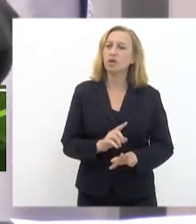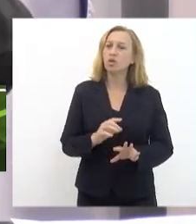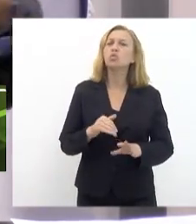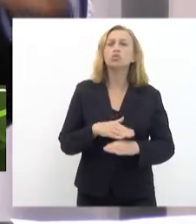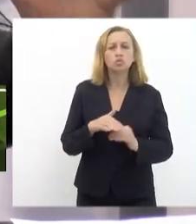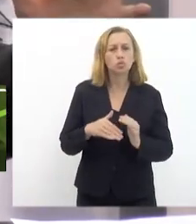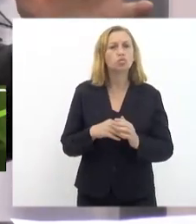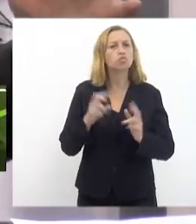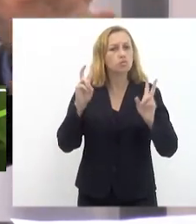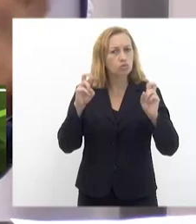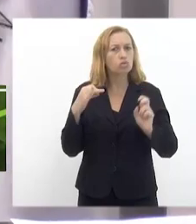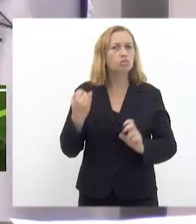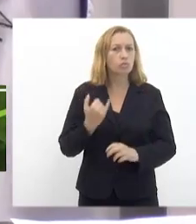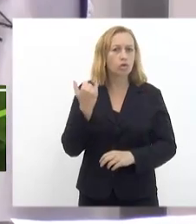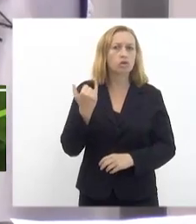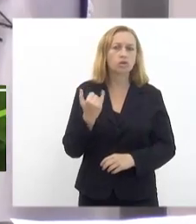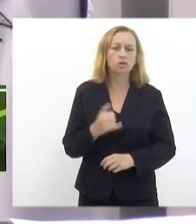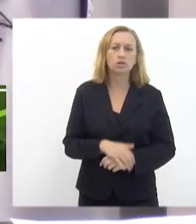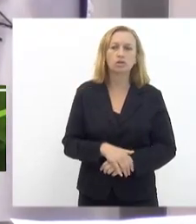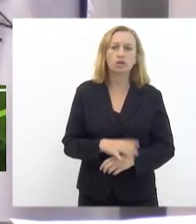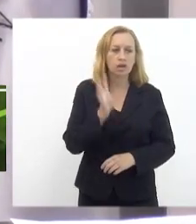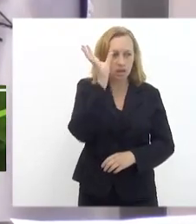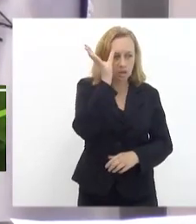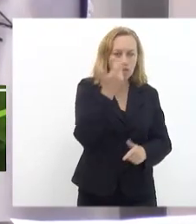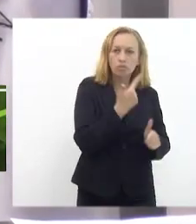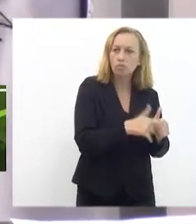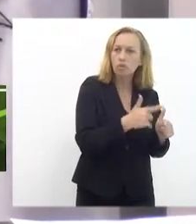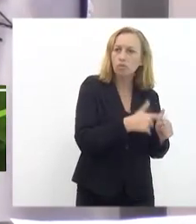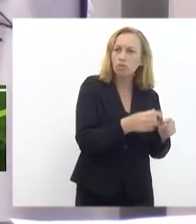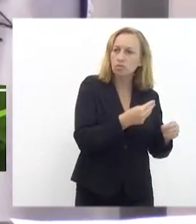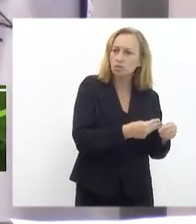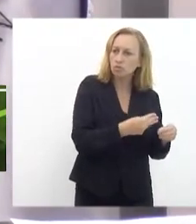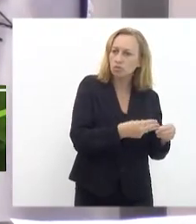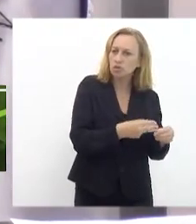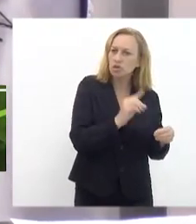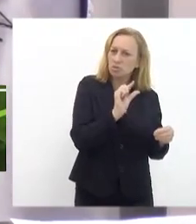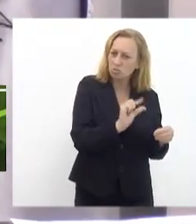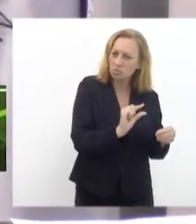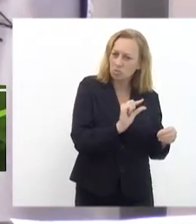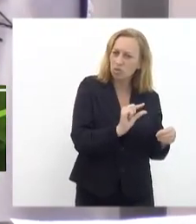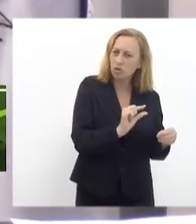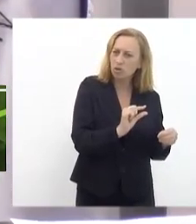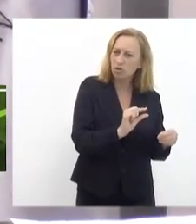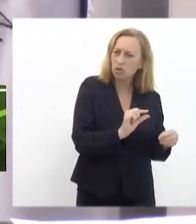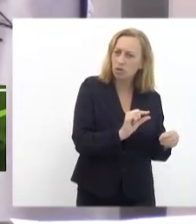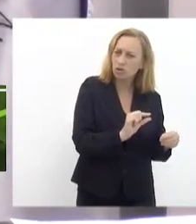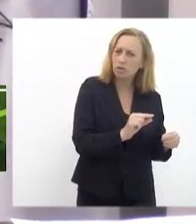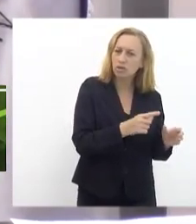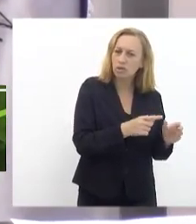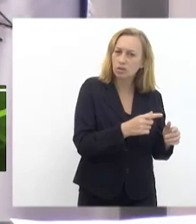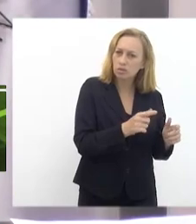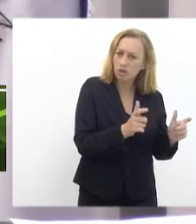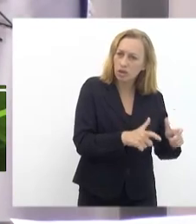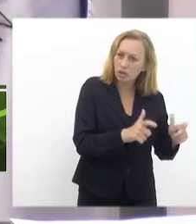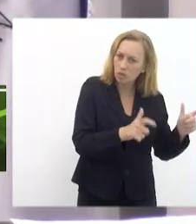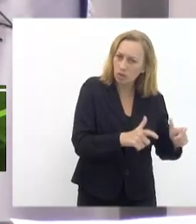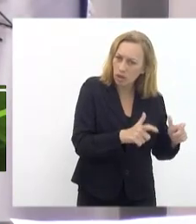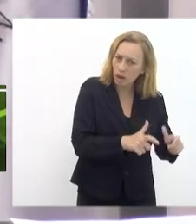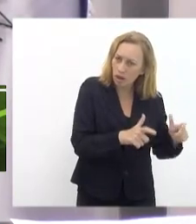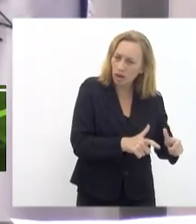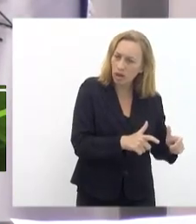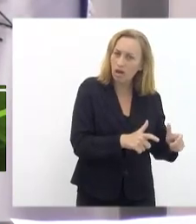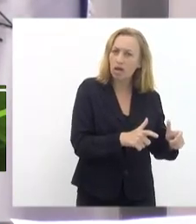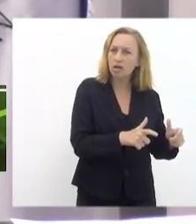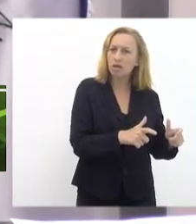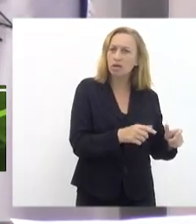todas são importante se você resolva o problema do município por menor que seja para aquela comunidade para